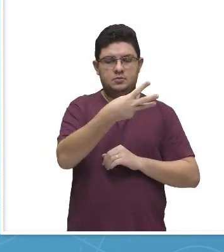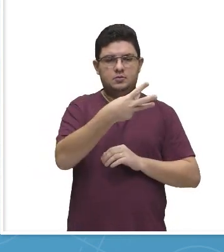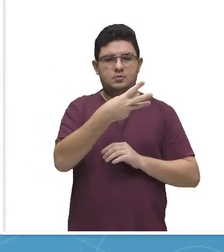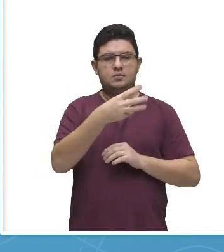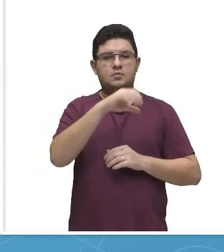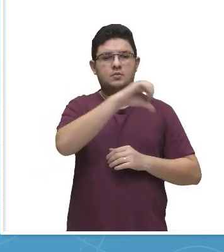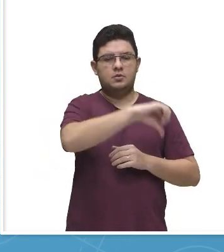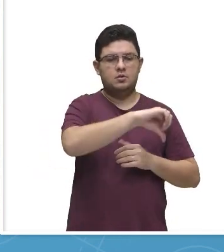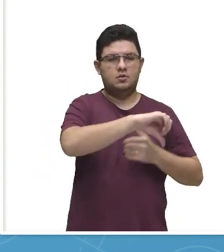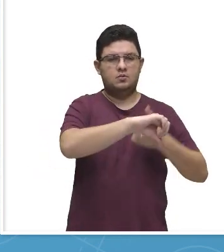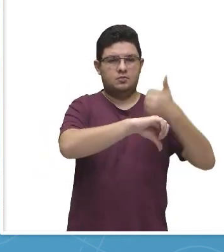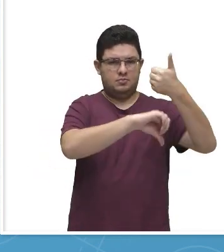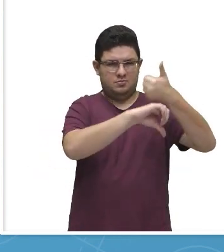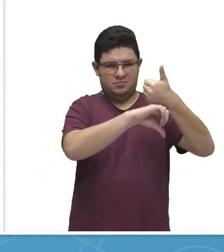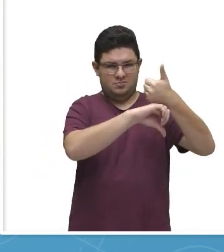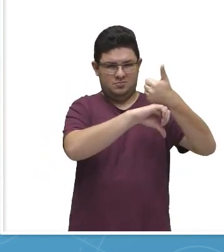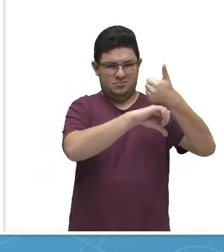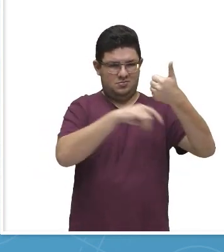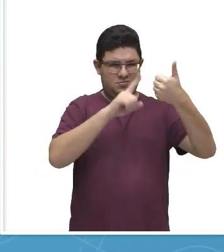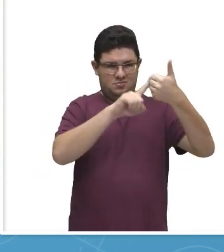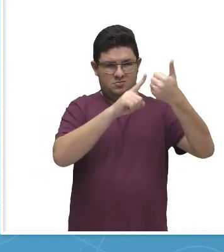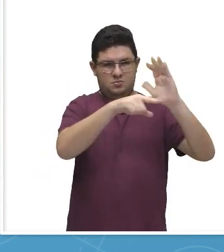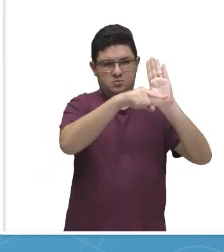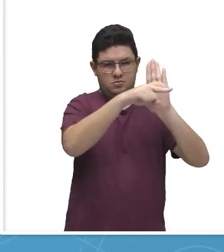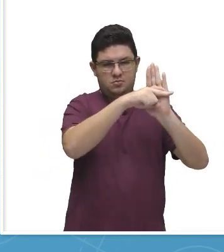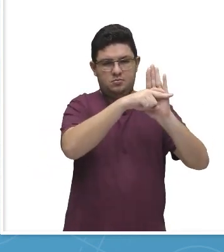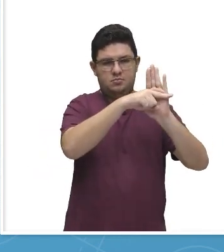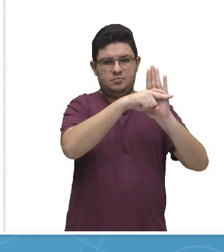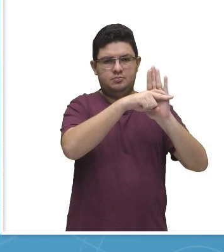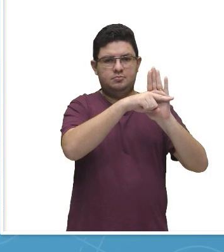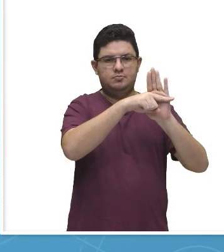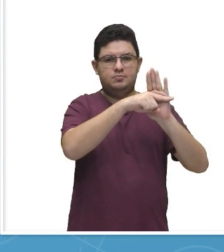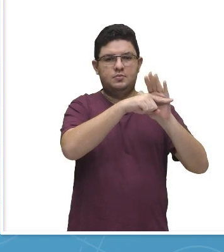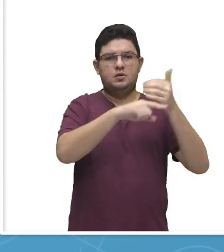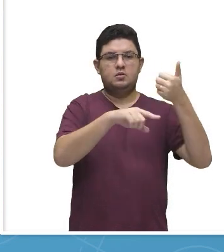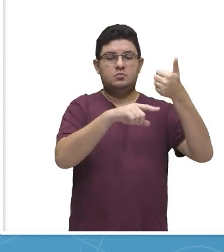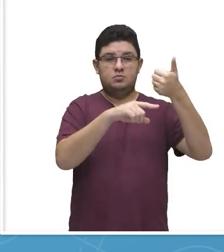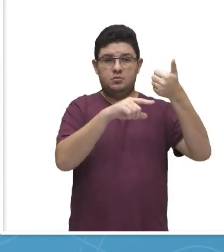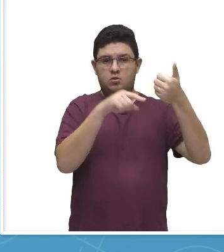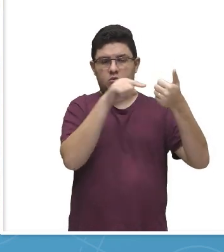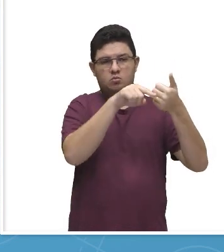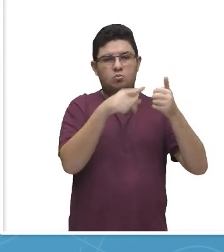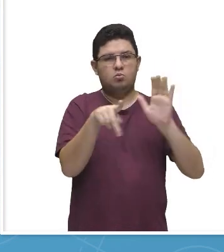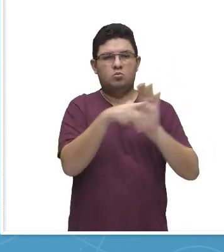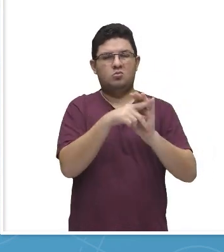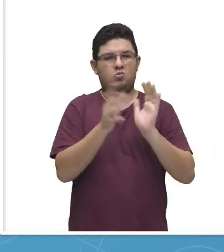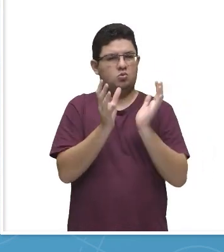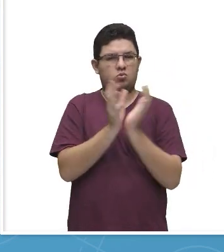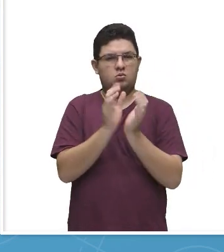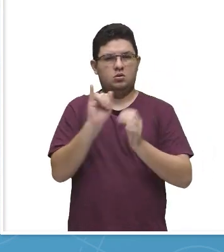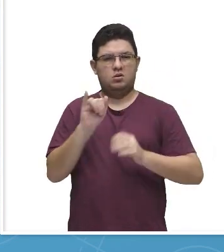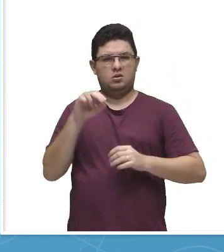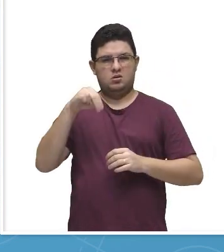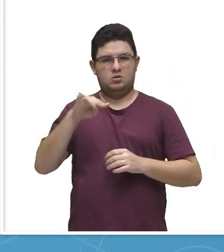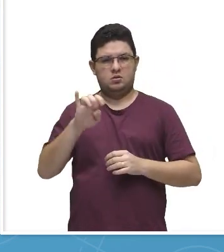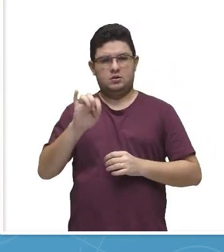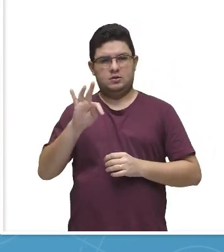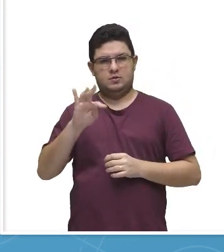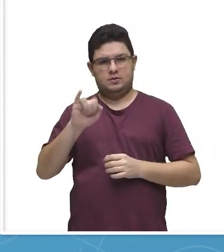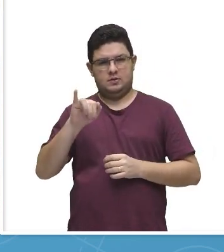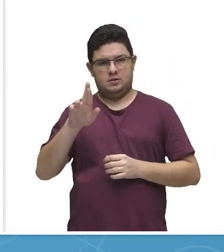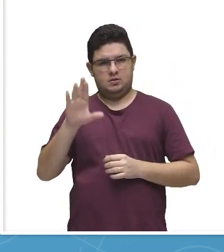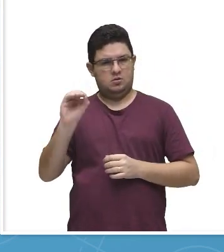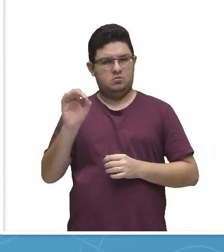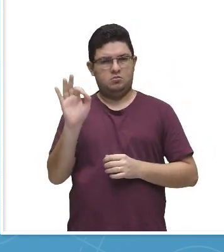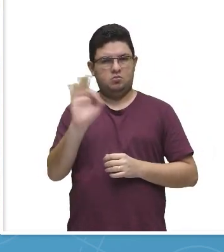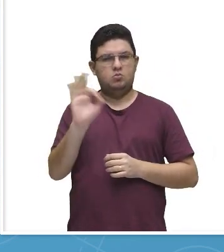Esse número aqui é um número, né, que não está dentro dos inteiros, né? Então a gente vai comentar ele com mais detalhes quando estivermos